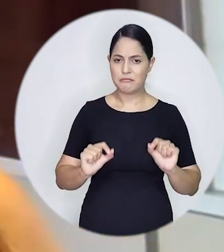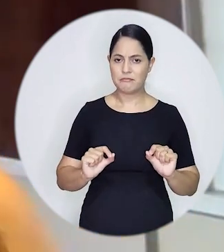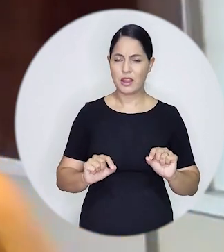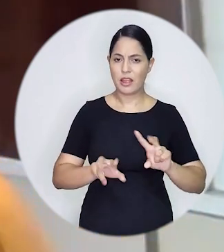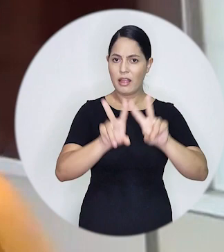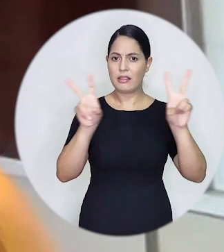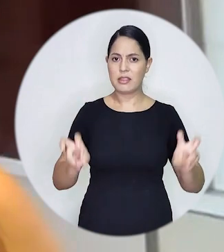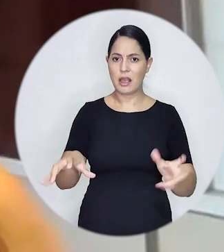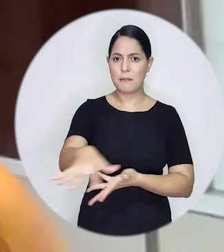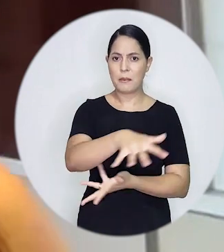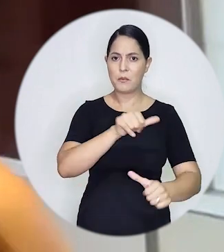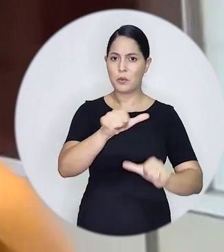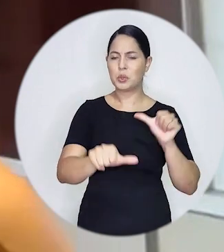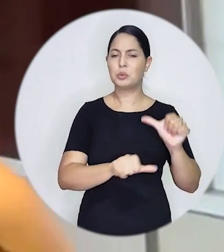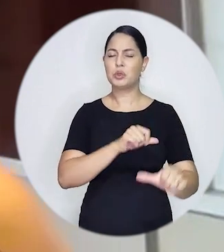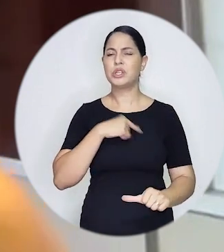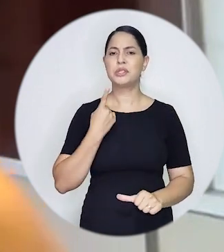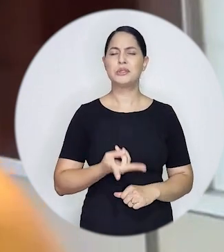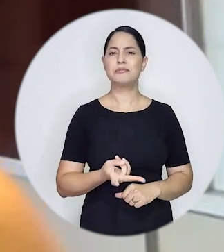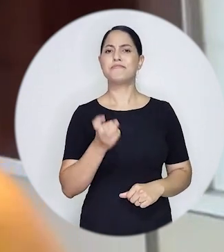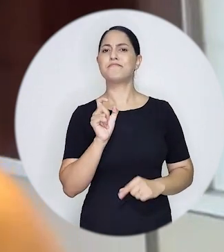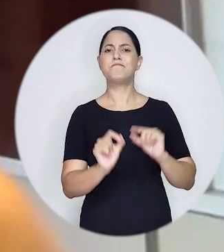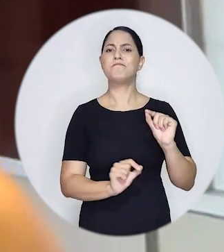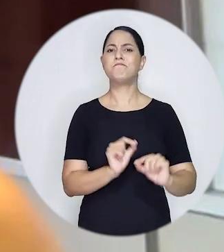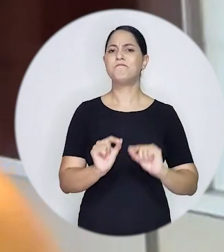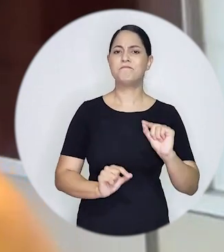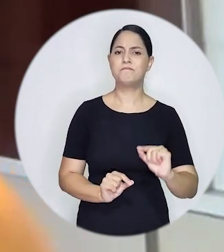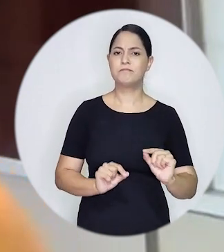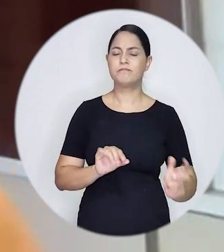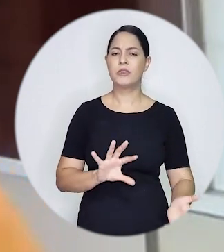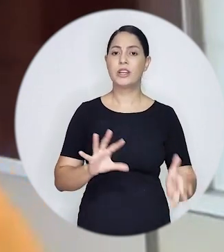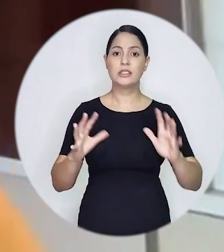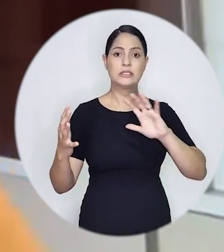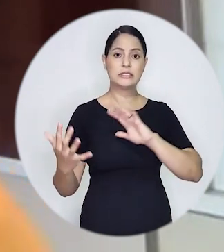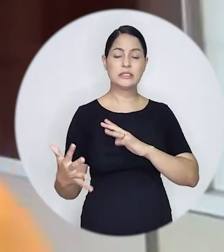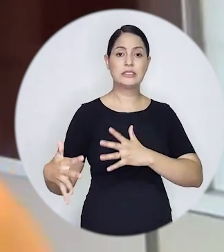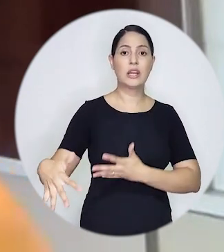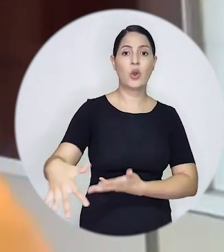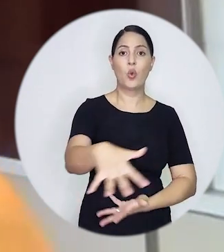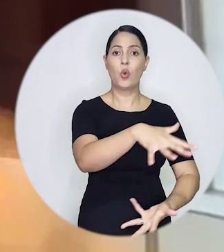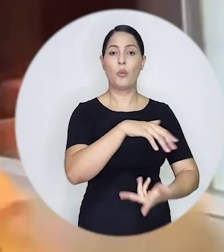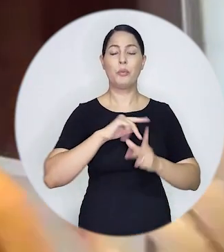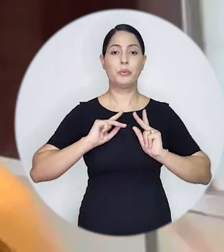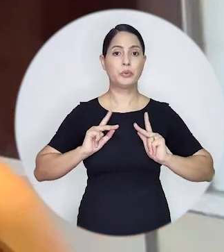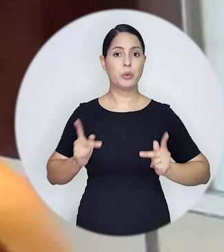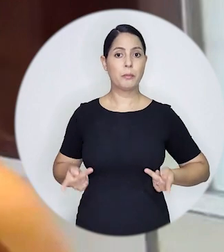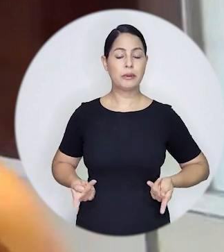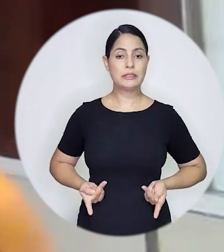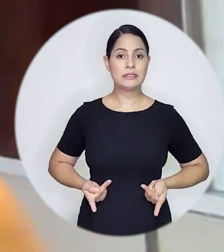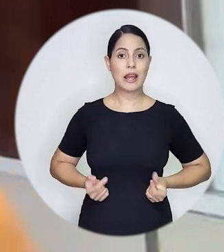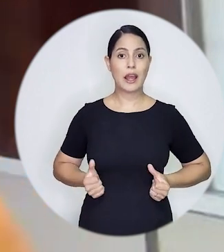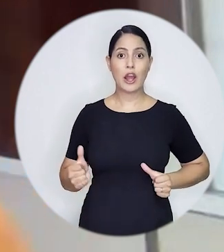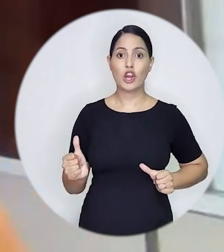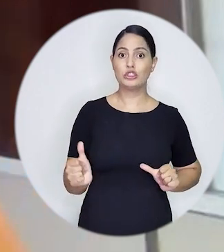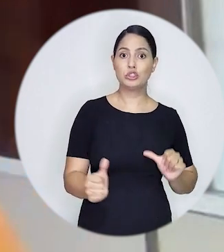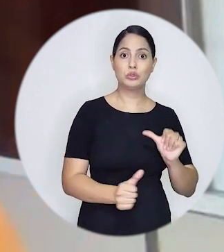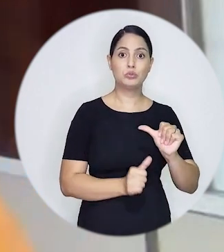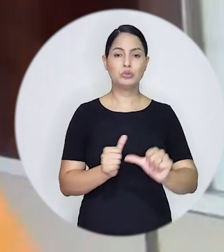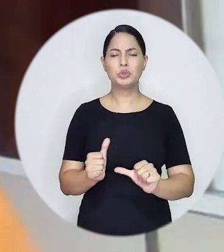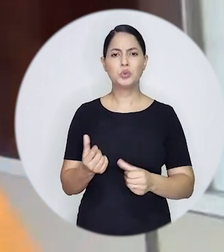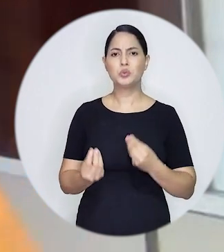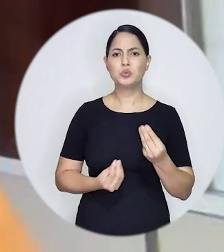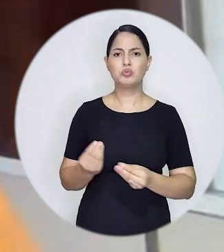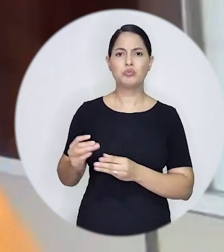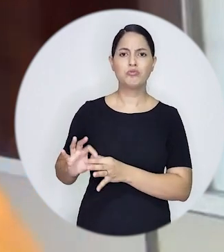numa transição relevante da humanidade, uma transição planetária. Nós estamos falando